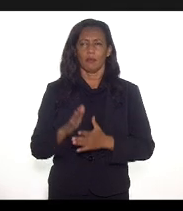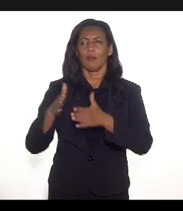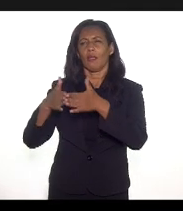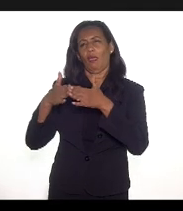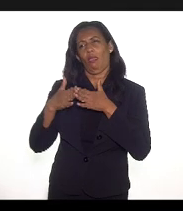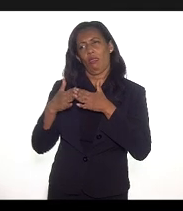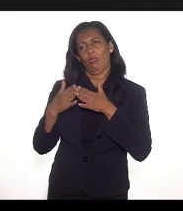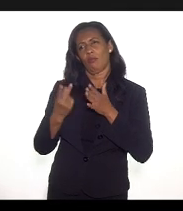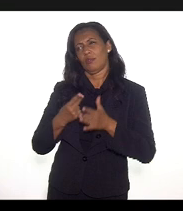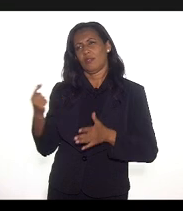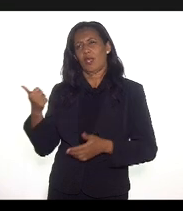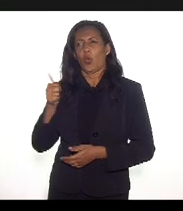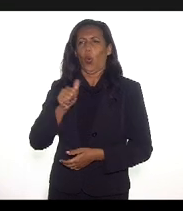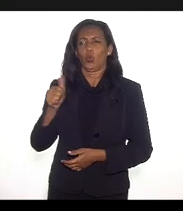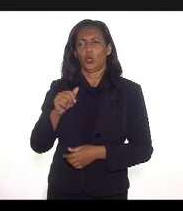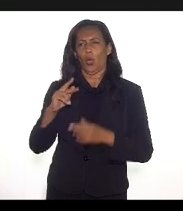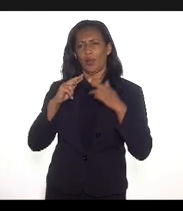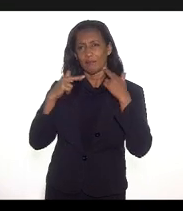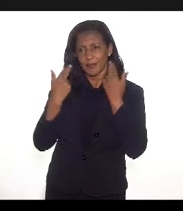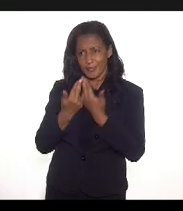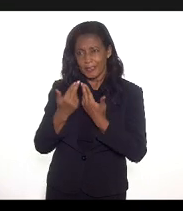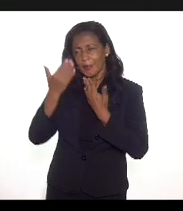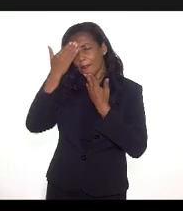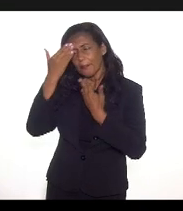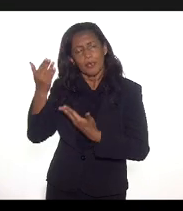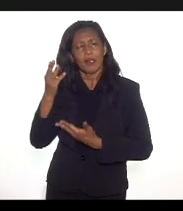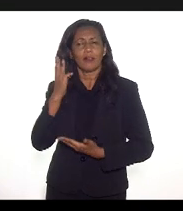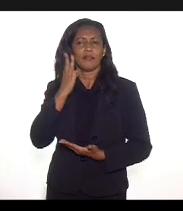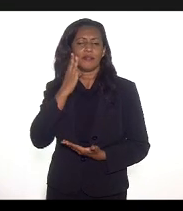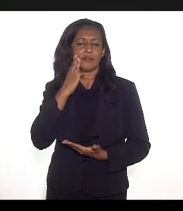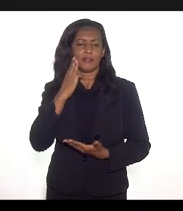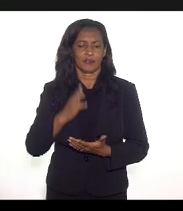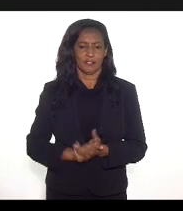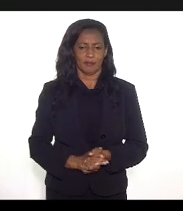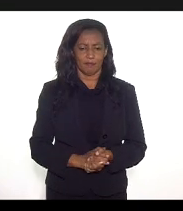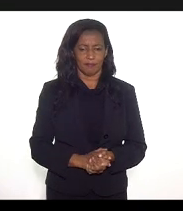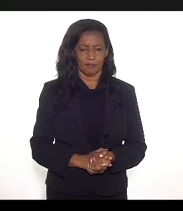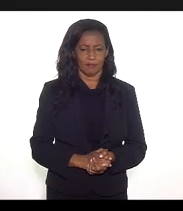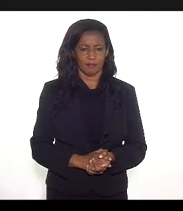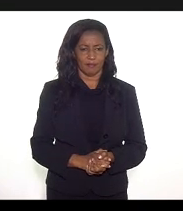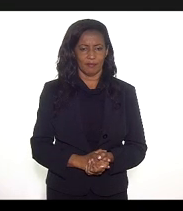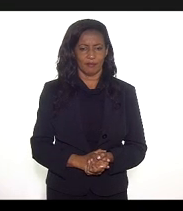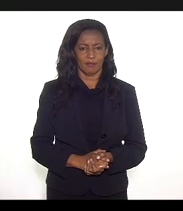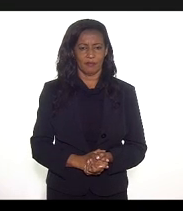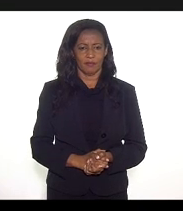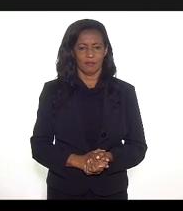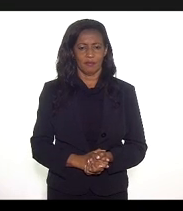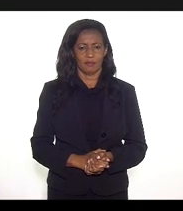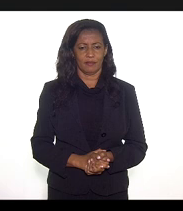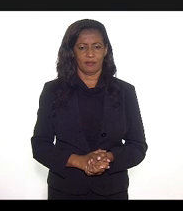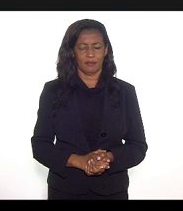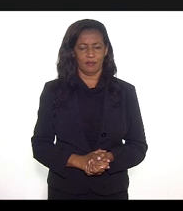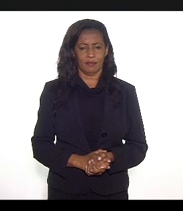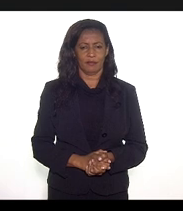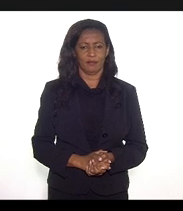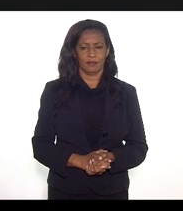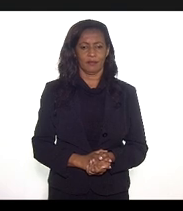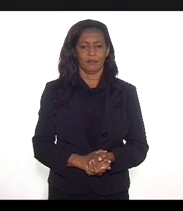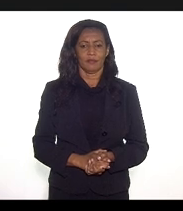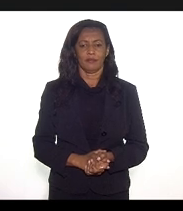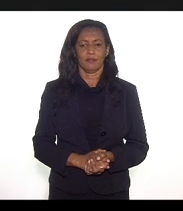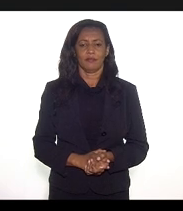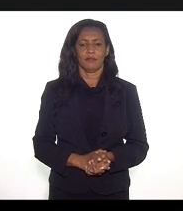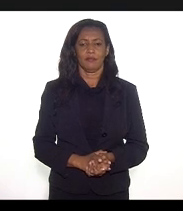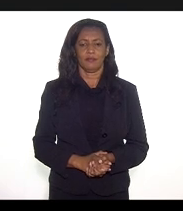porque tem uma agenda agora às 11 horas. Tá? Obrigado, Valdeque. Eu depois gostaria de me inscrever. Está inscrito, todos os